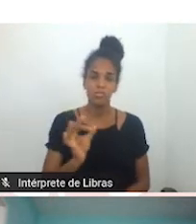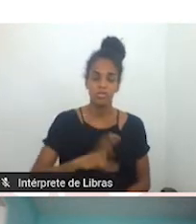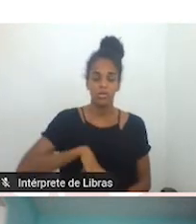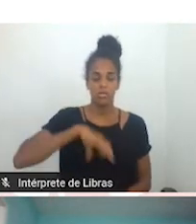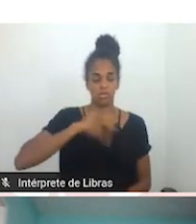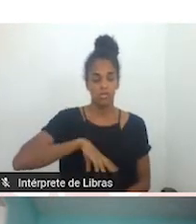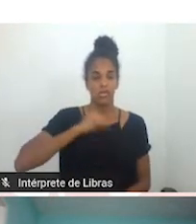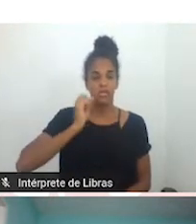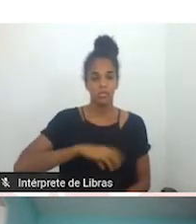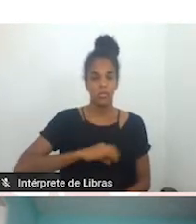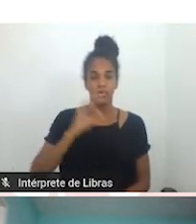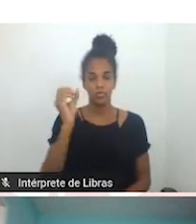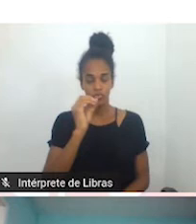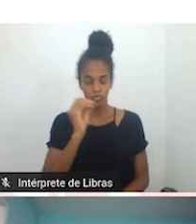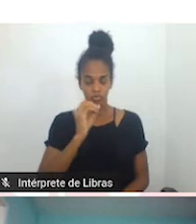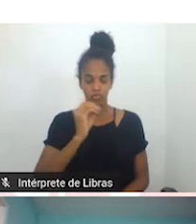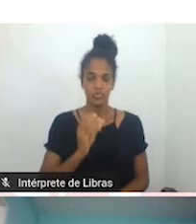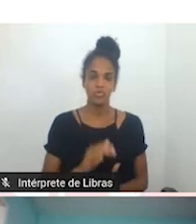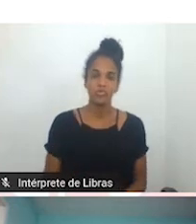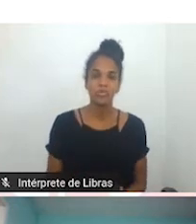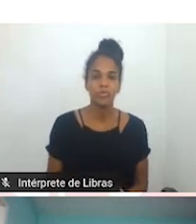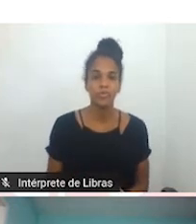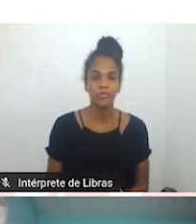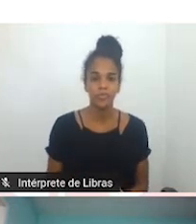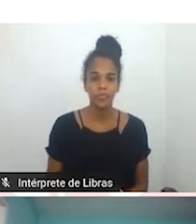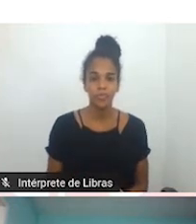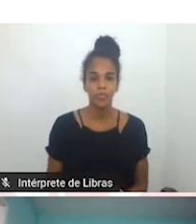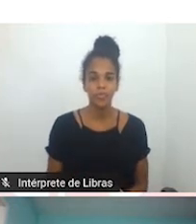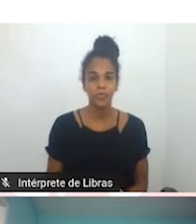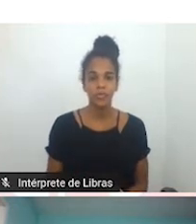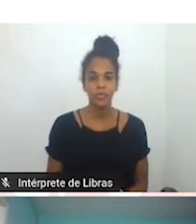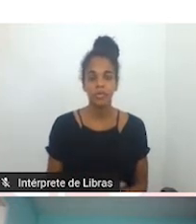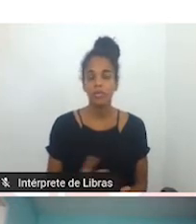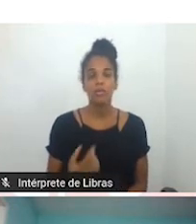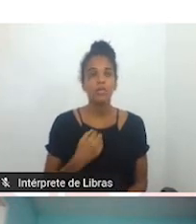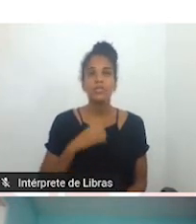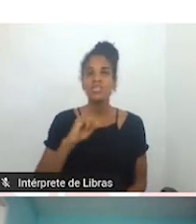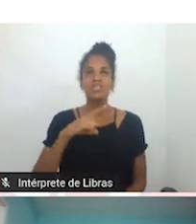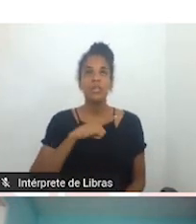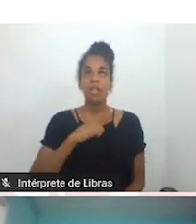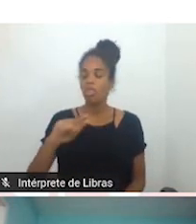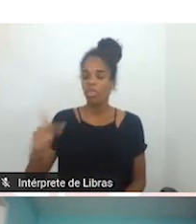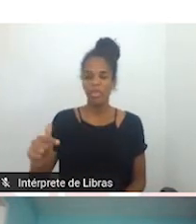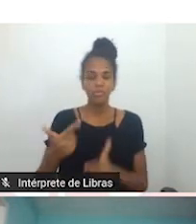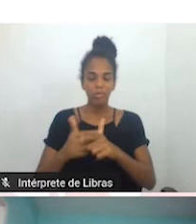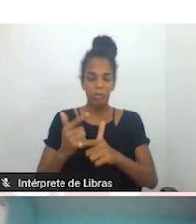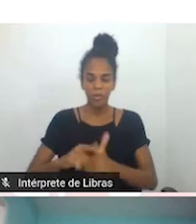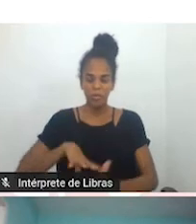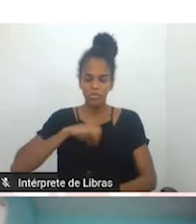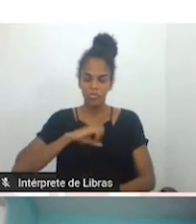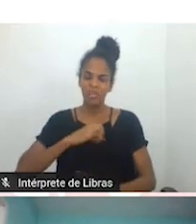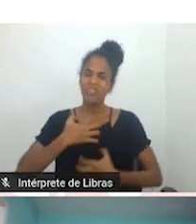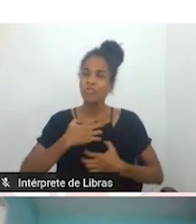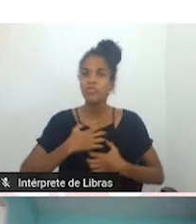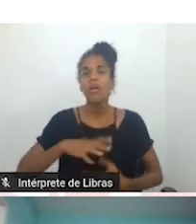intubação orotraqueal imediata, né? Mas se ele não tem sinais e sintomas de desconforto respiratório, ele chega na urgência,